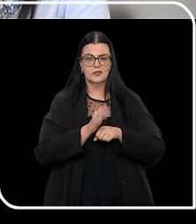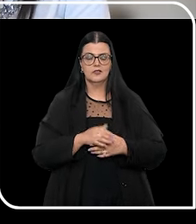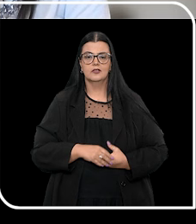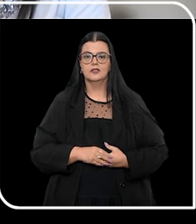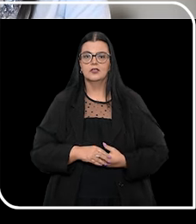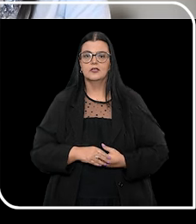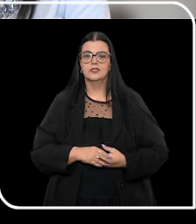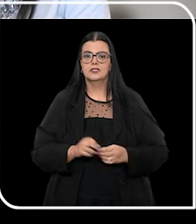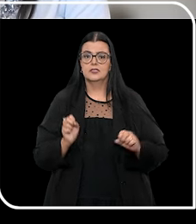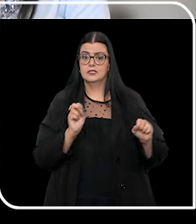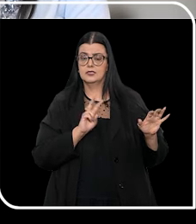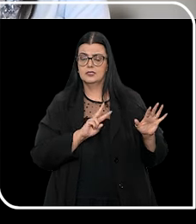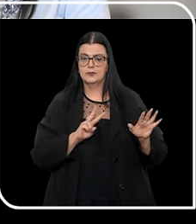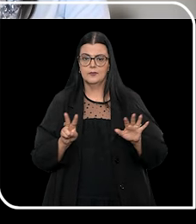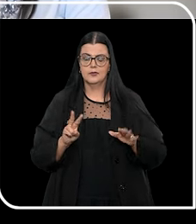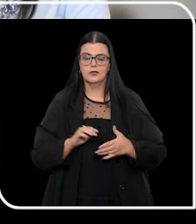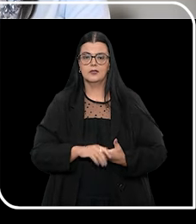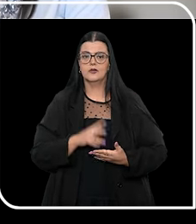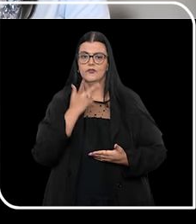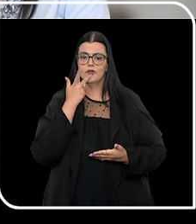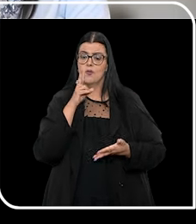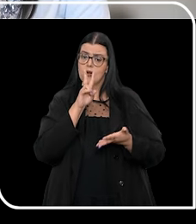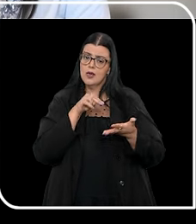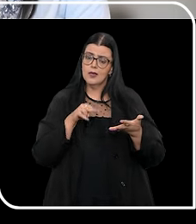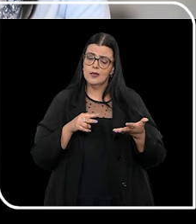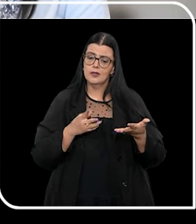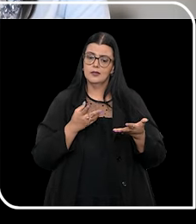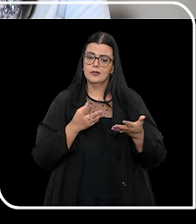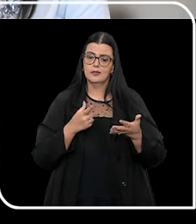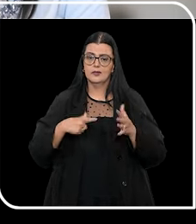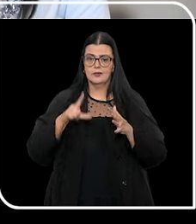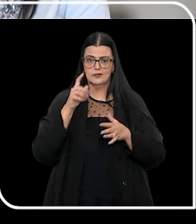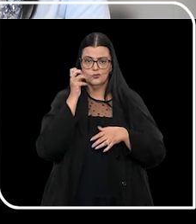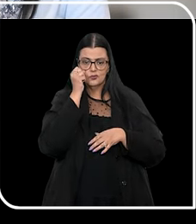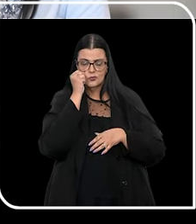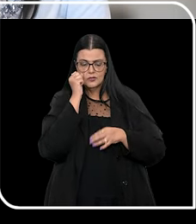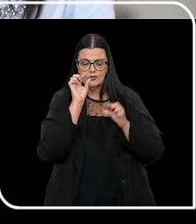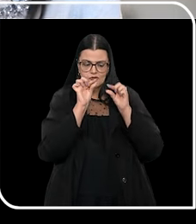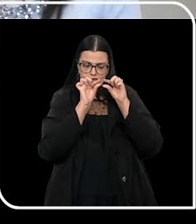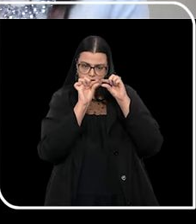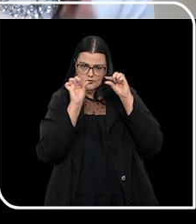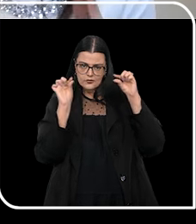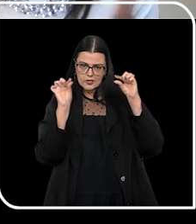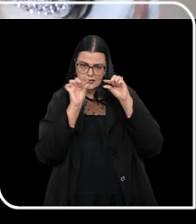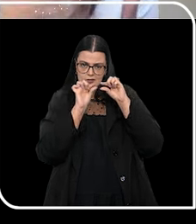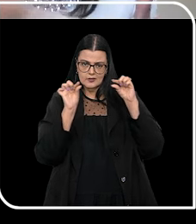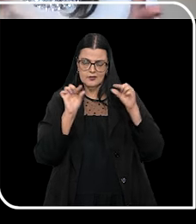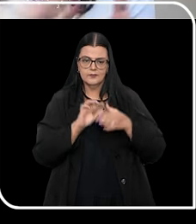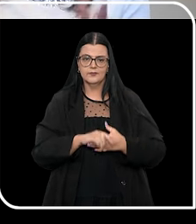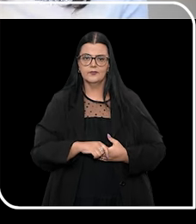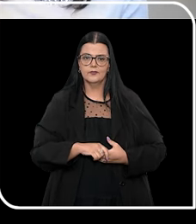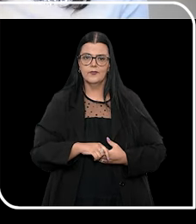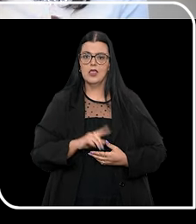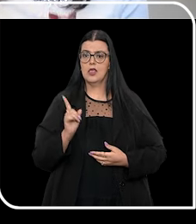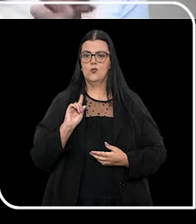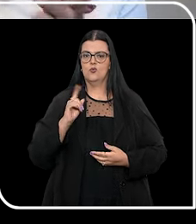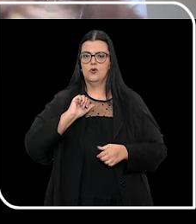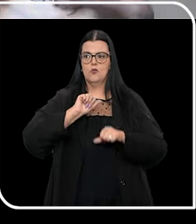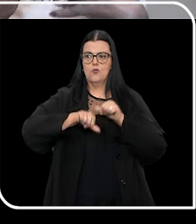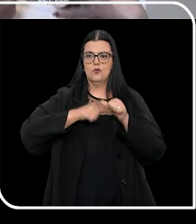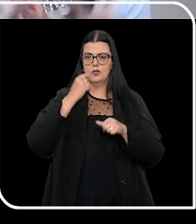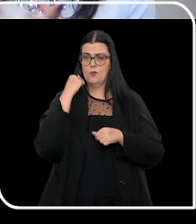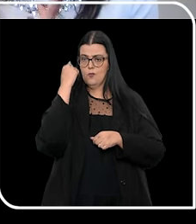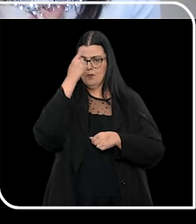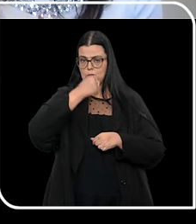filme né e semana aqui em casa a Rafa me pediu para ler para ela antes dela dormir e aí tem uma frase assim na contracapa que até